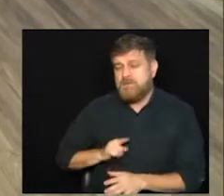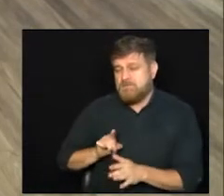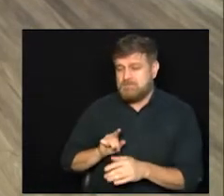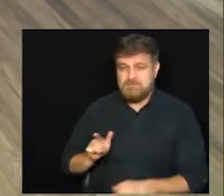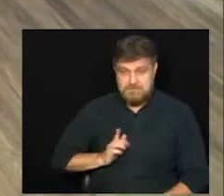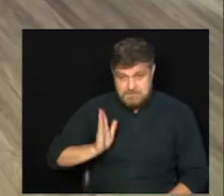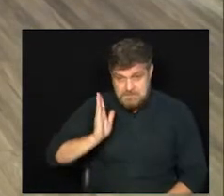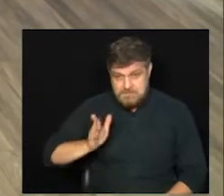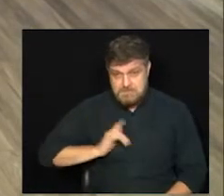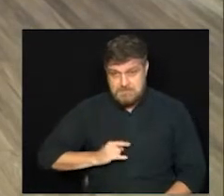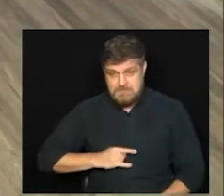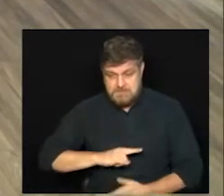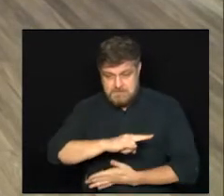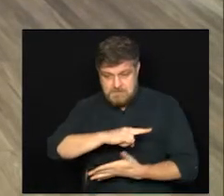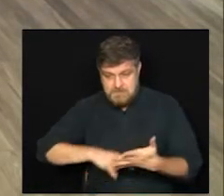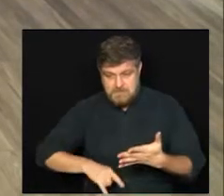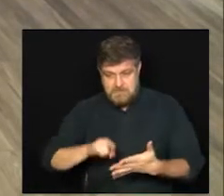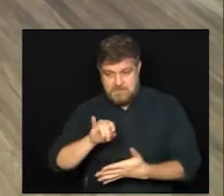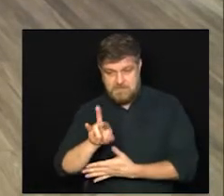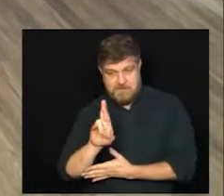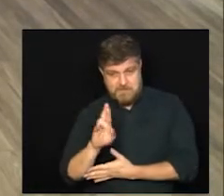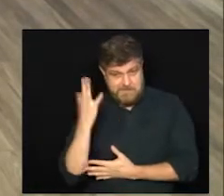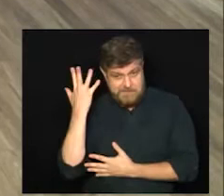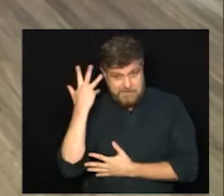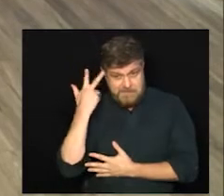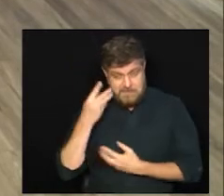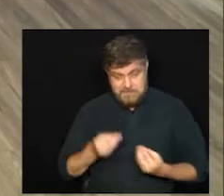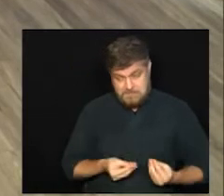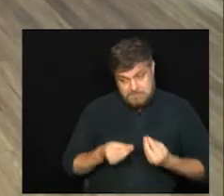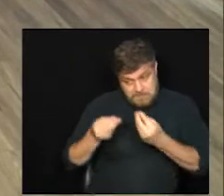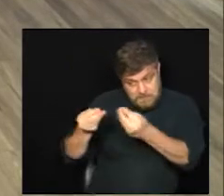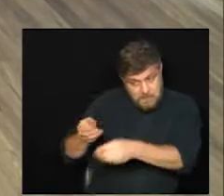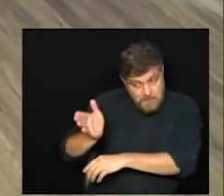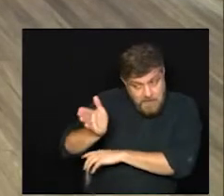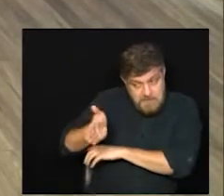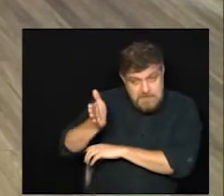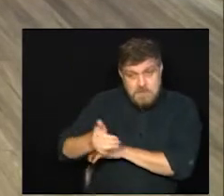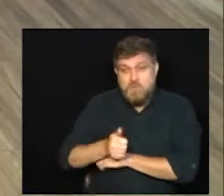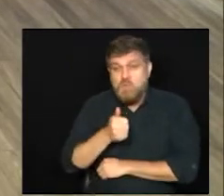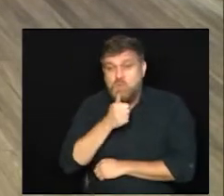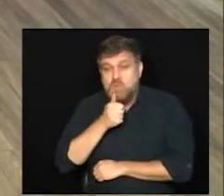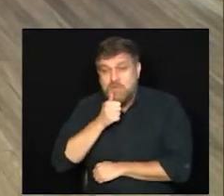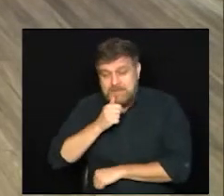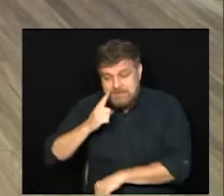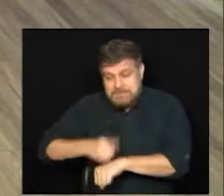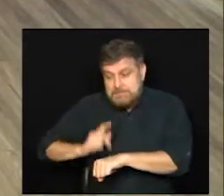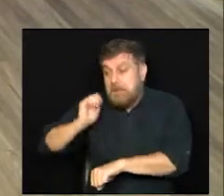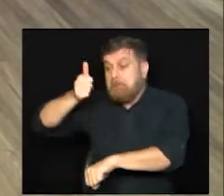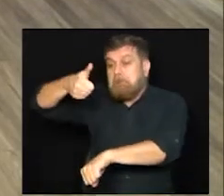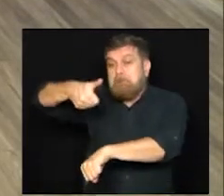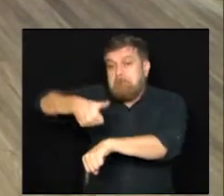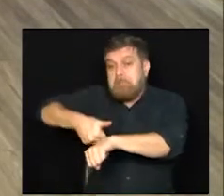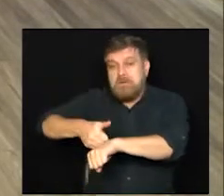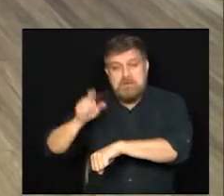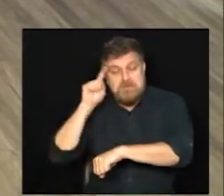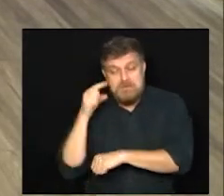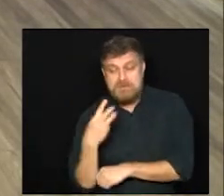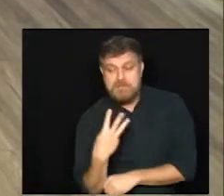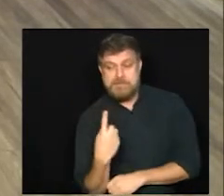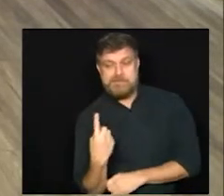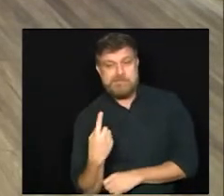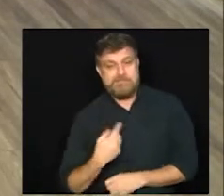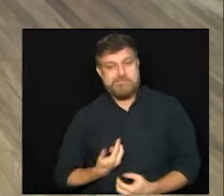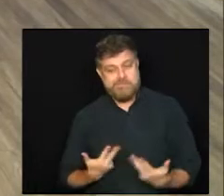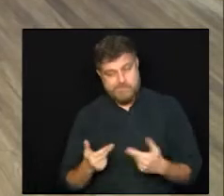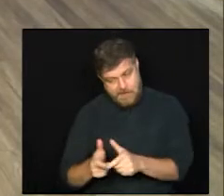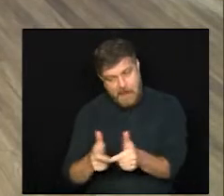já entregou a sua declaração à Receita ou vai enviar no dia 31, 11 horas da noite, como